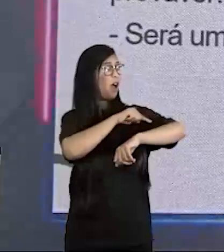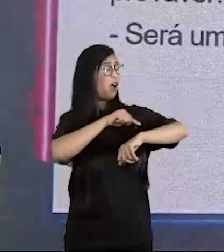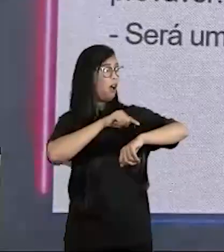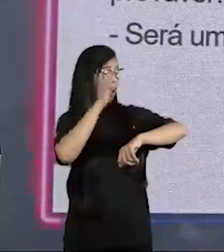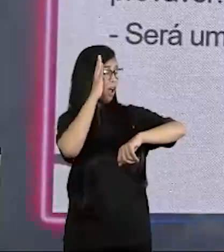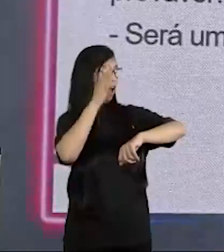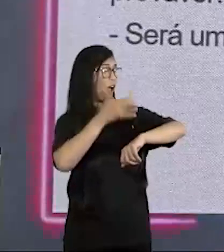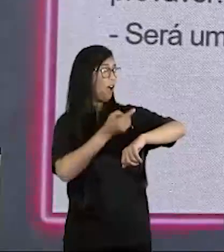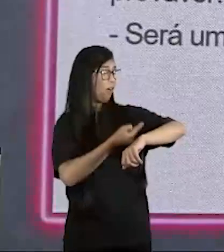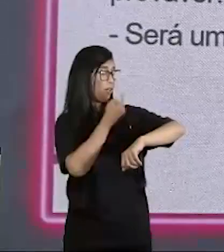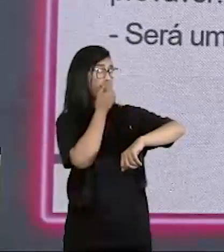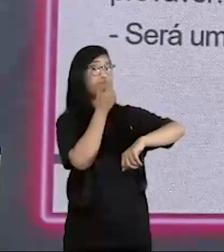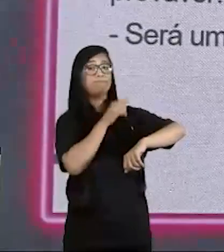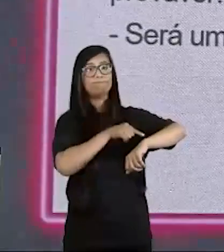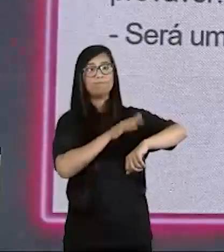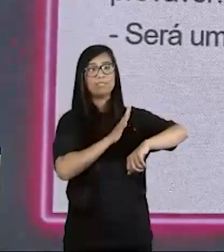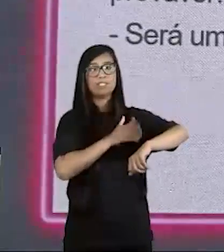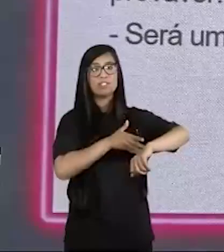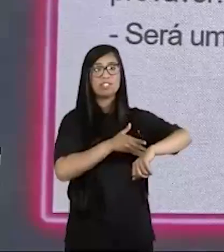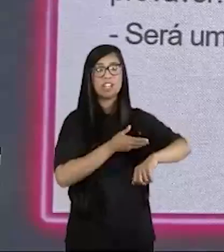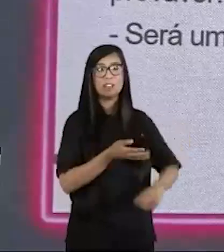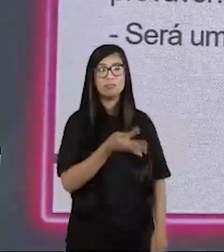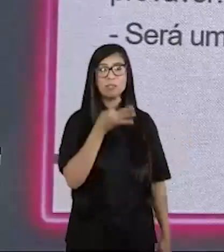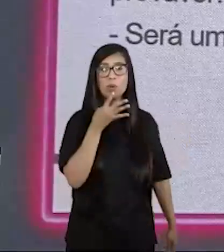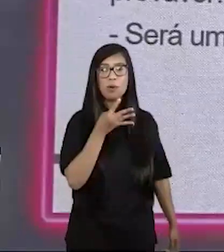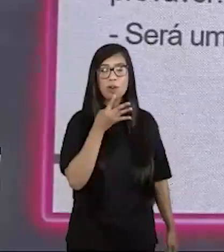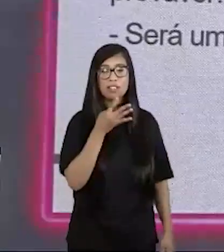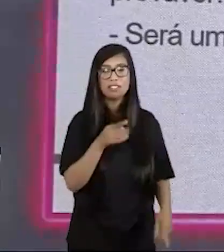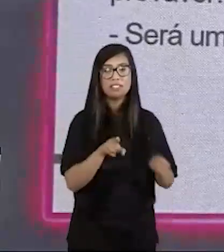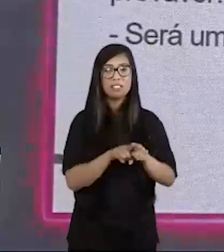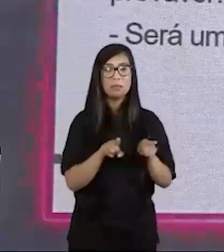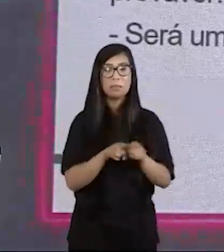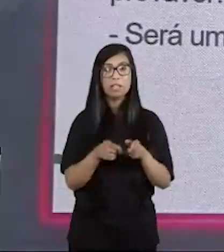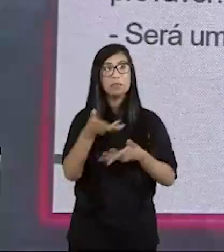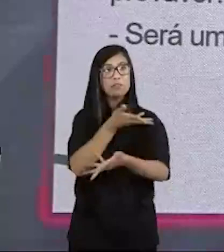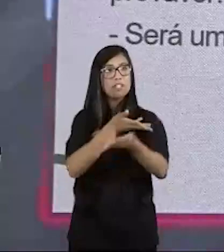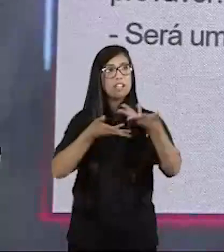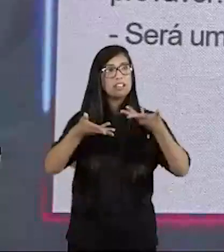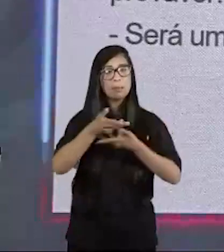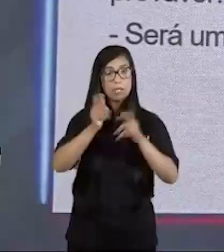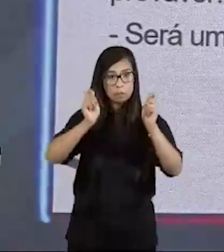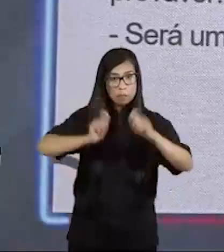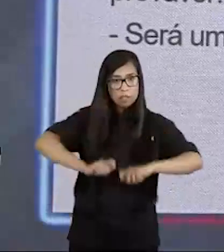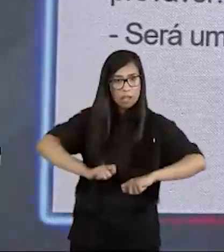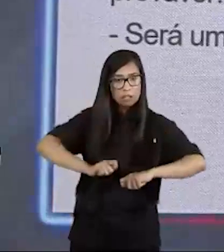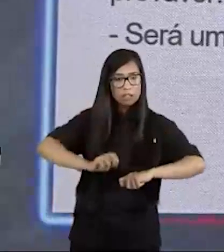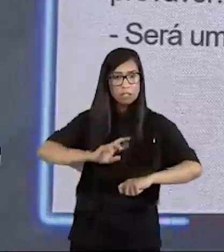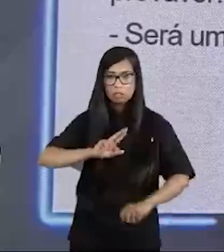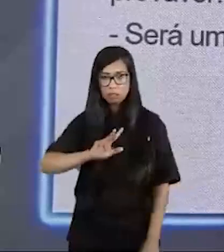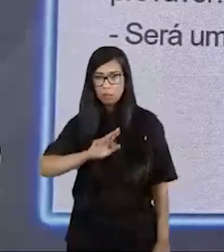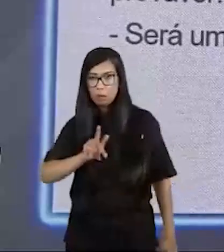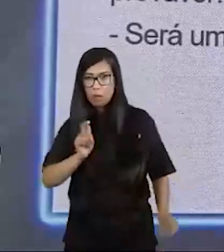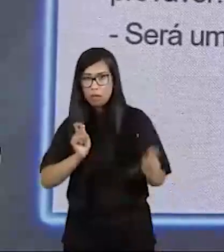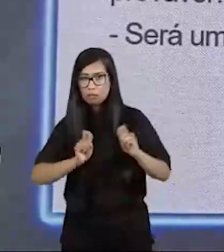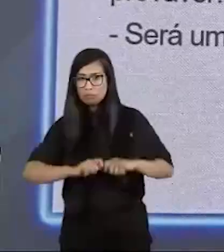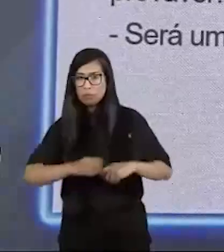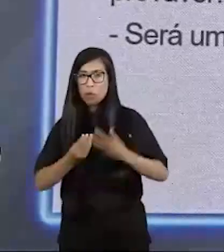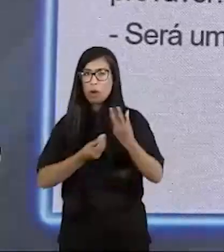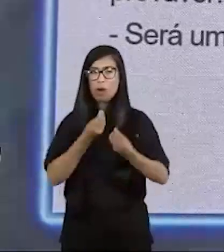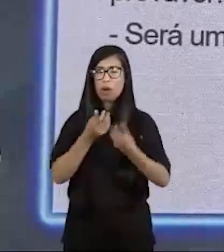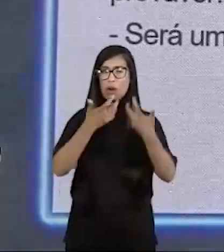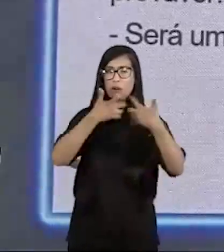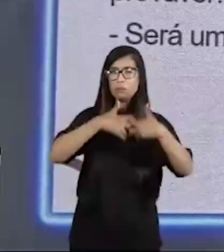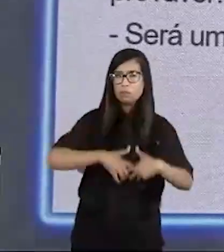que é exame de sim ou de não, né? O exame que vai te dizer tem ou não tem, é possível, ou um exame que vai te dizer tem e